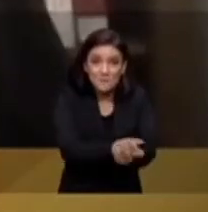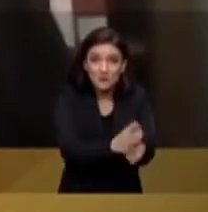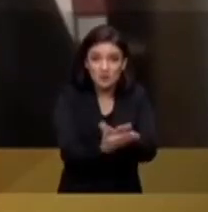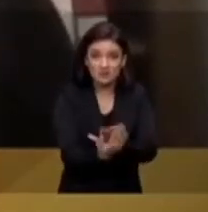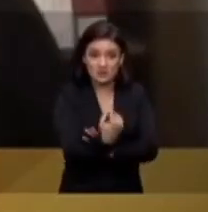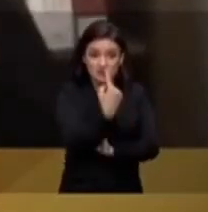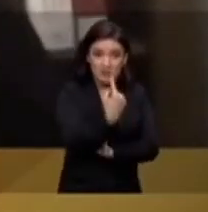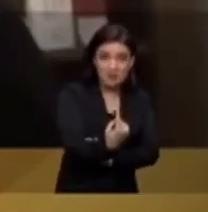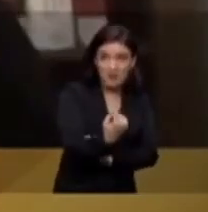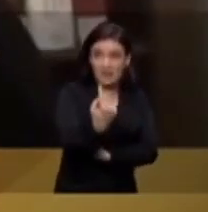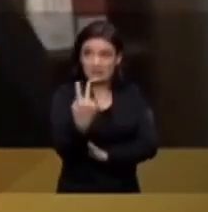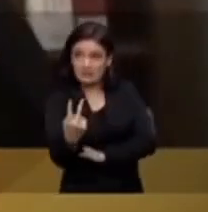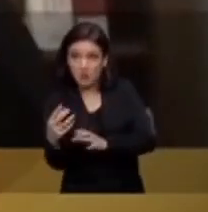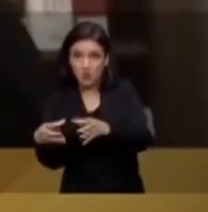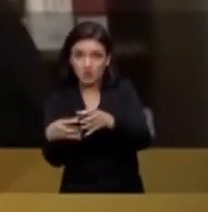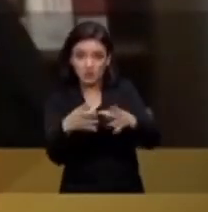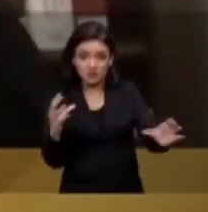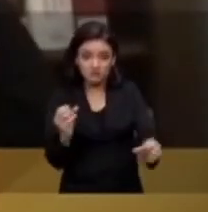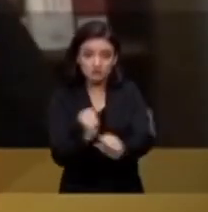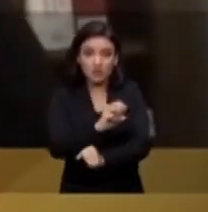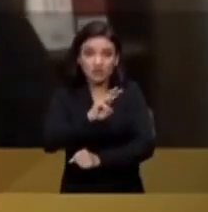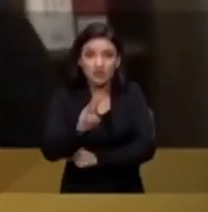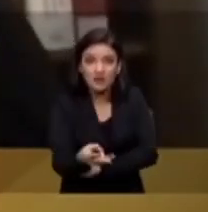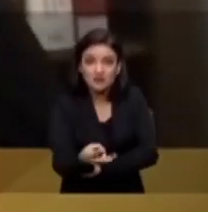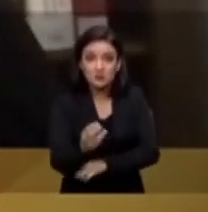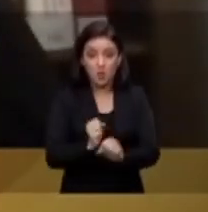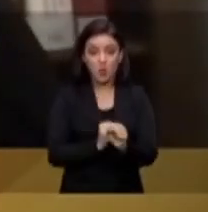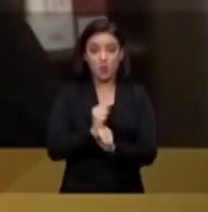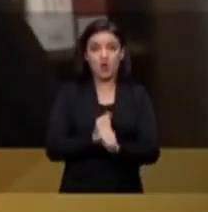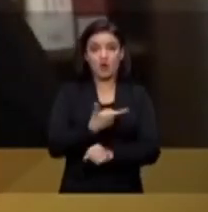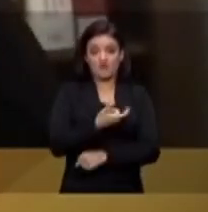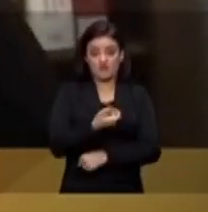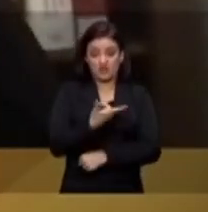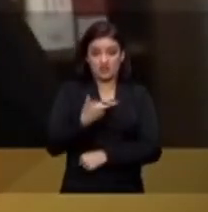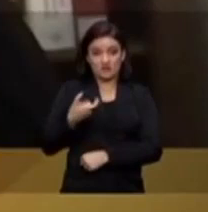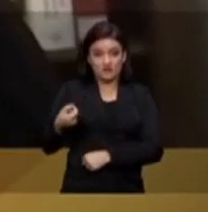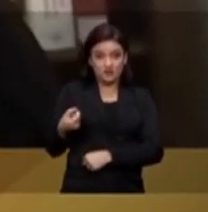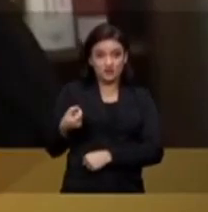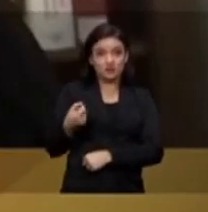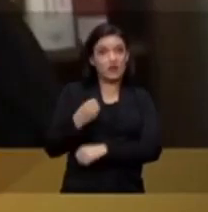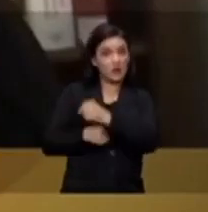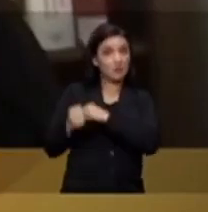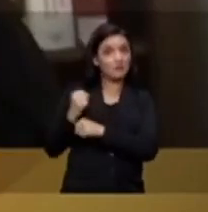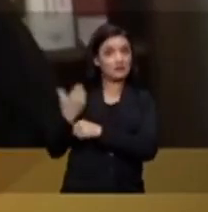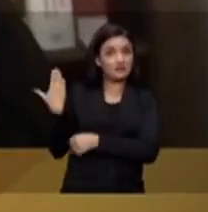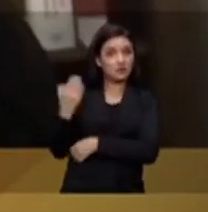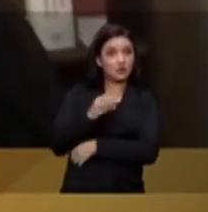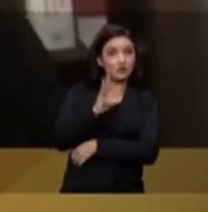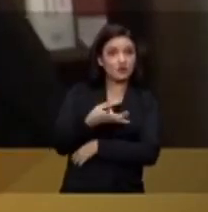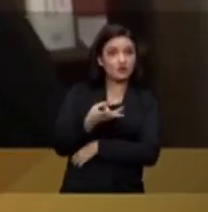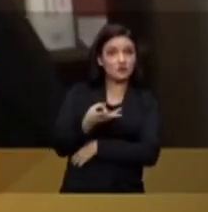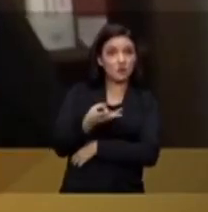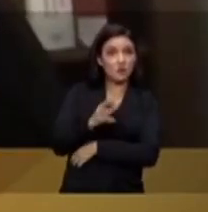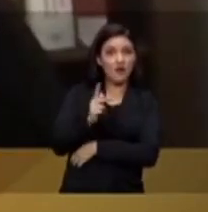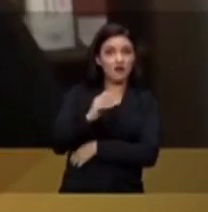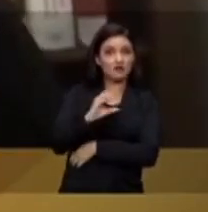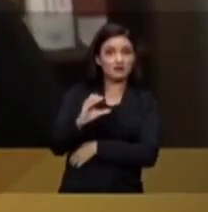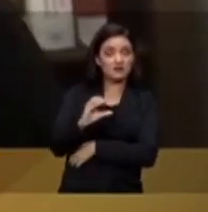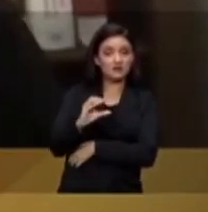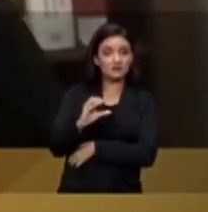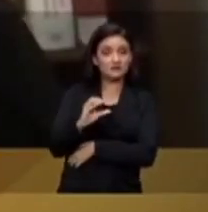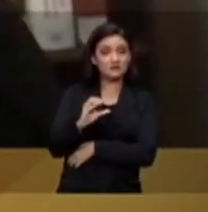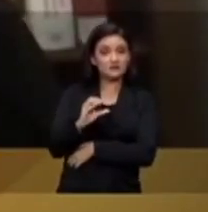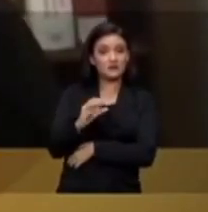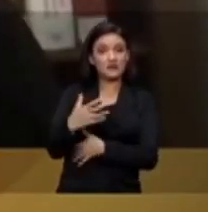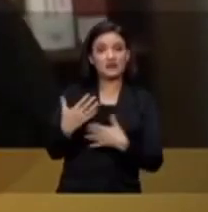pela primeira e a segunda turma no ano de 2020, ou seja, no ano passado, talvez esses dois